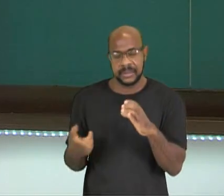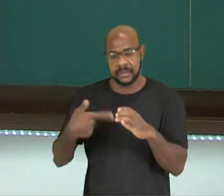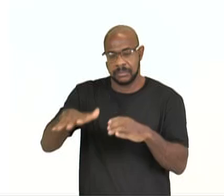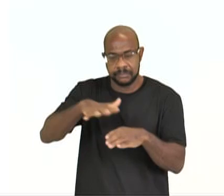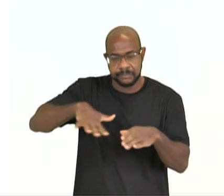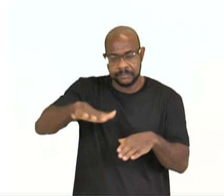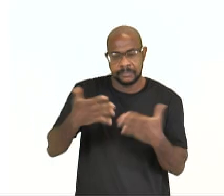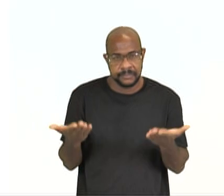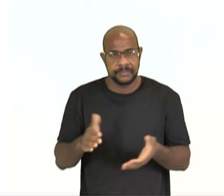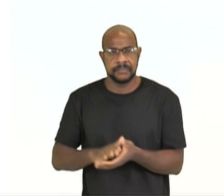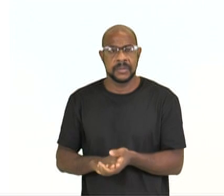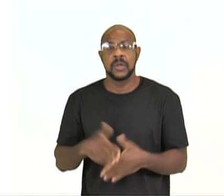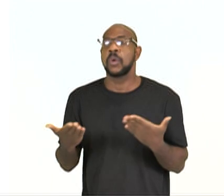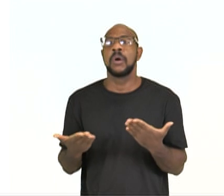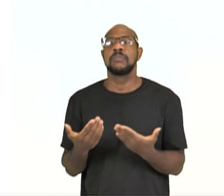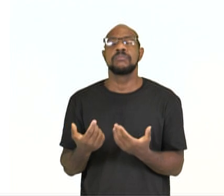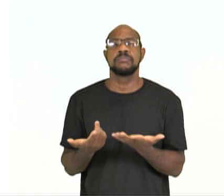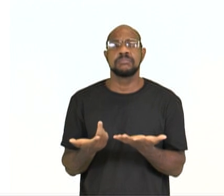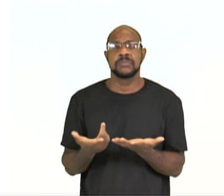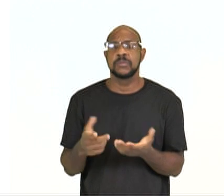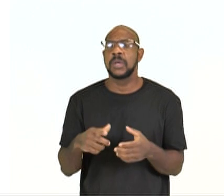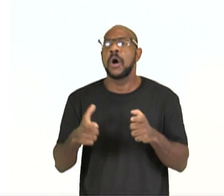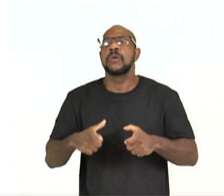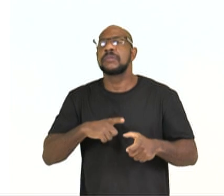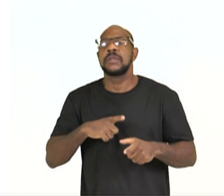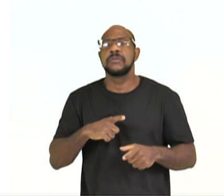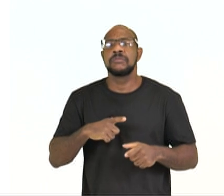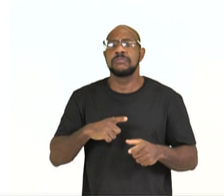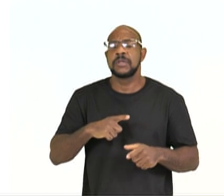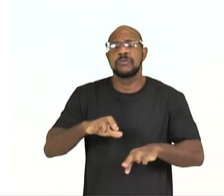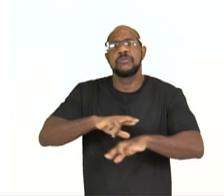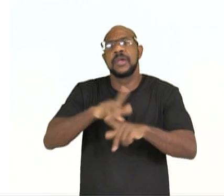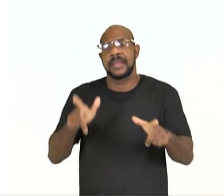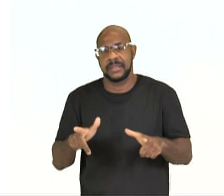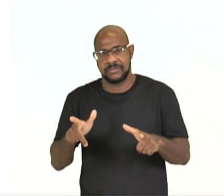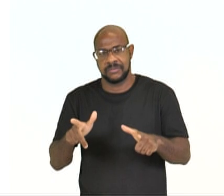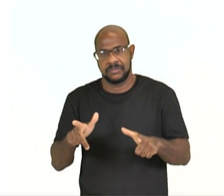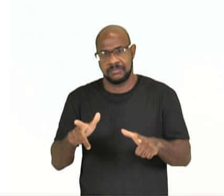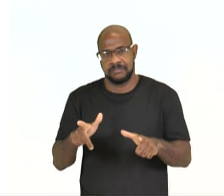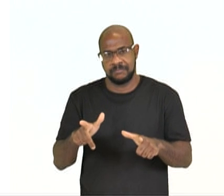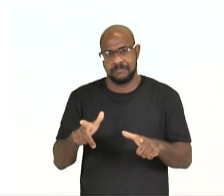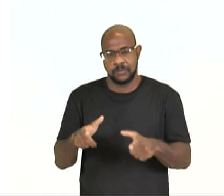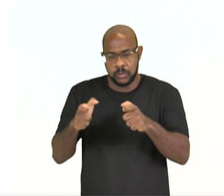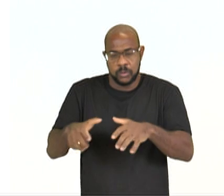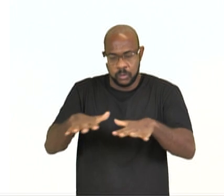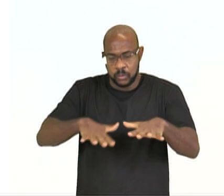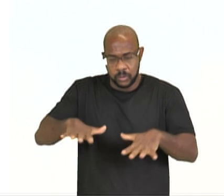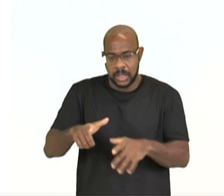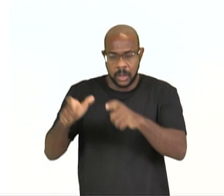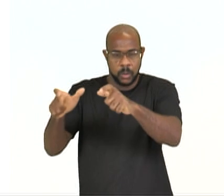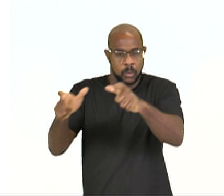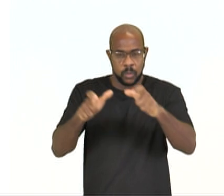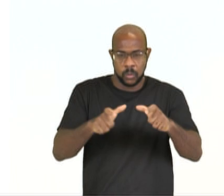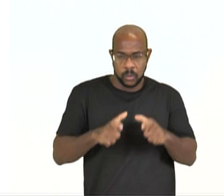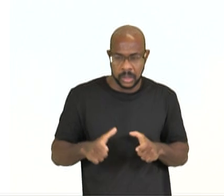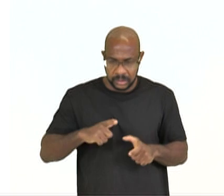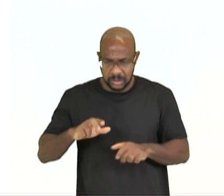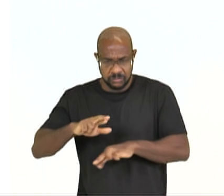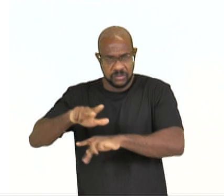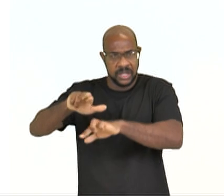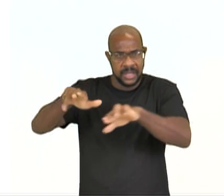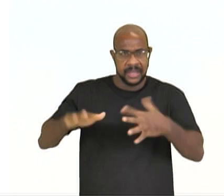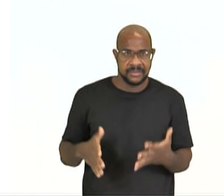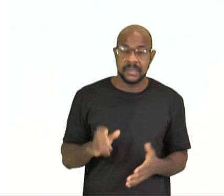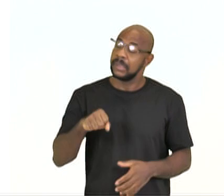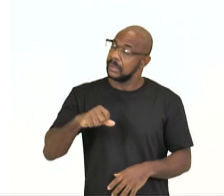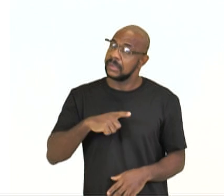há diferenças na forma da superfície de um lugar para o outro? Existe diferença? Sim, eu já estou dizendo